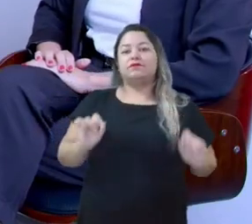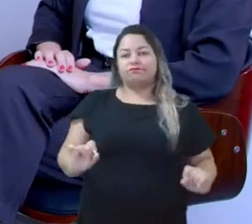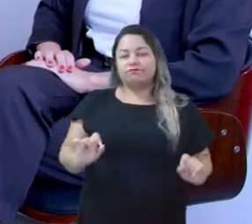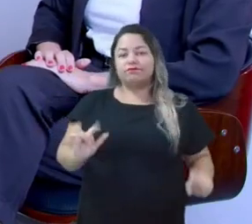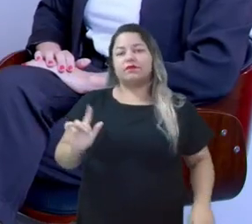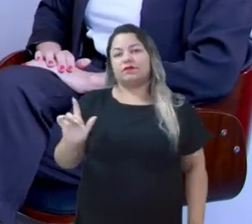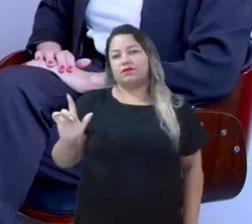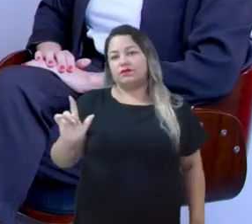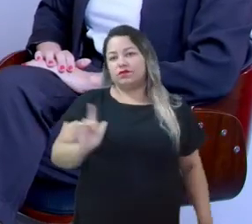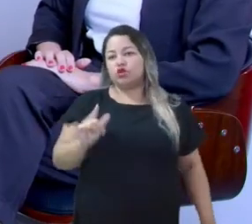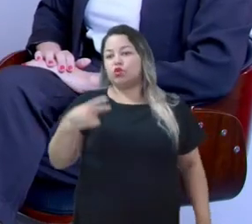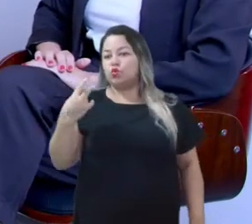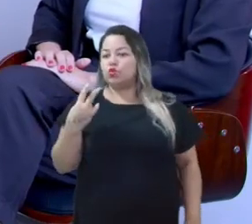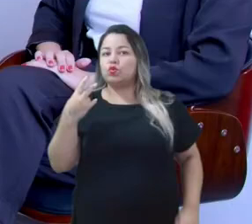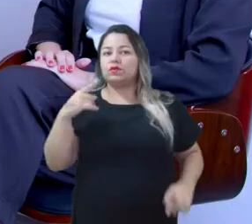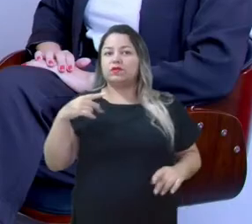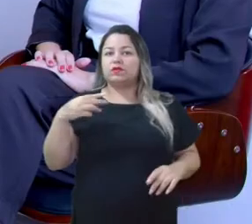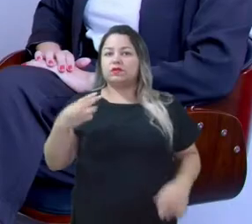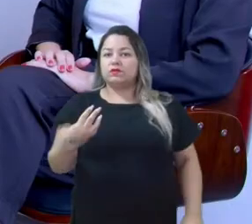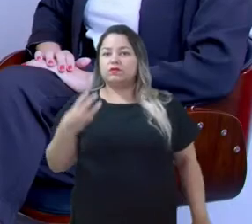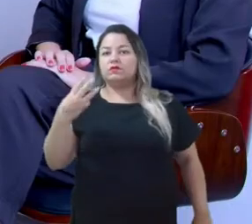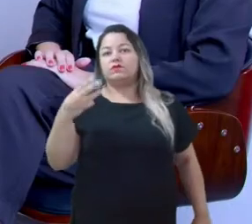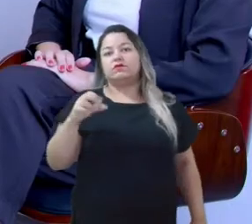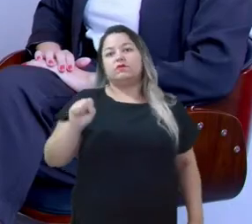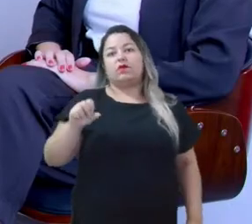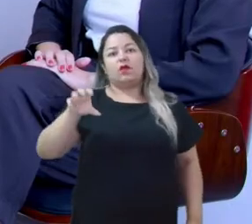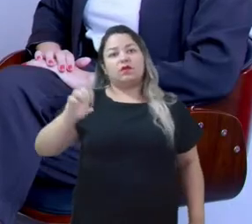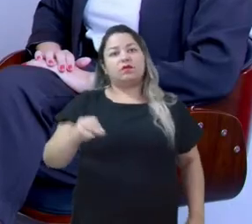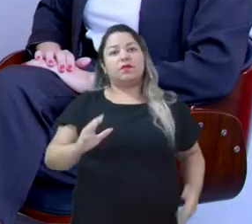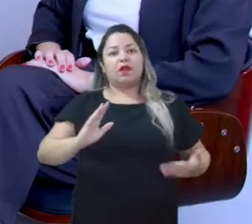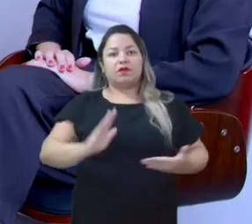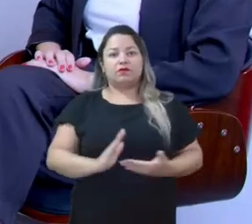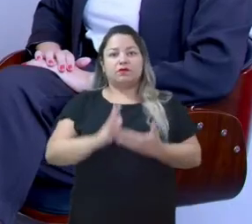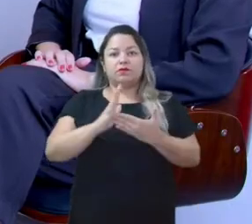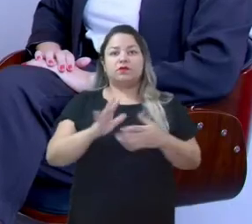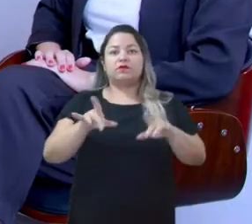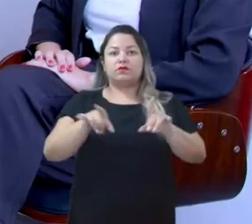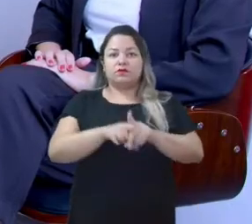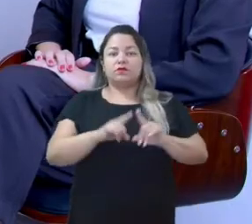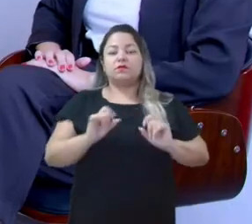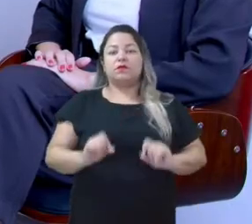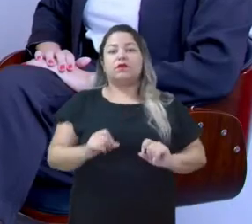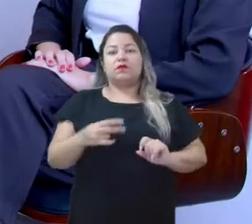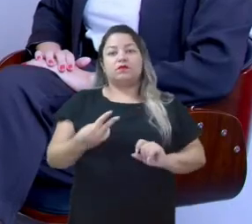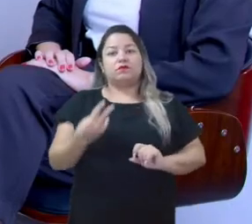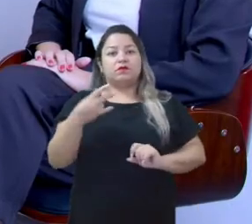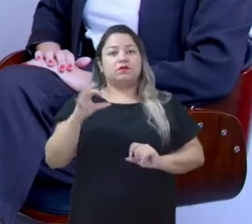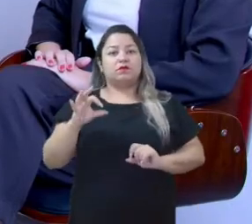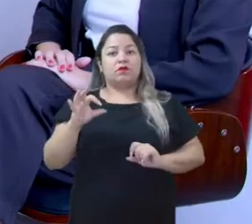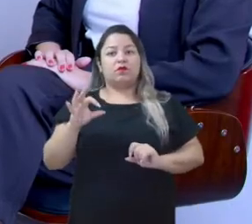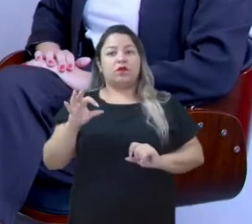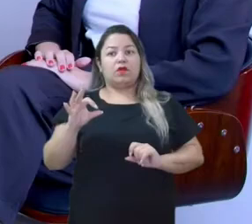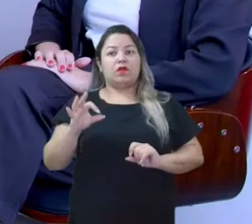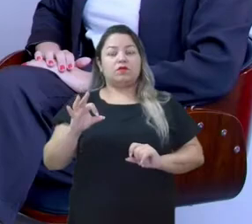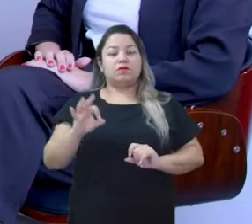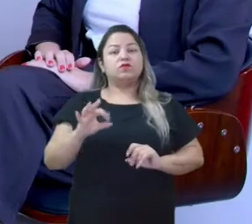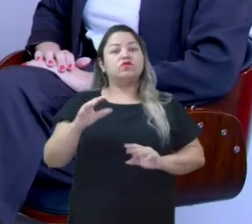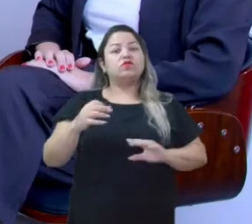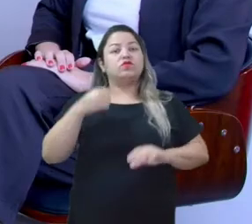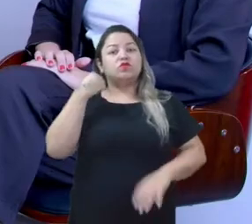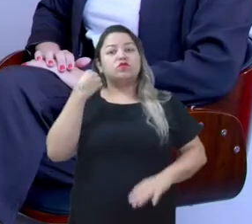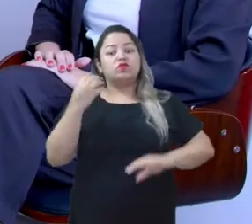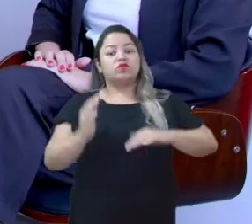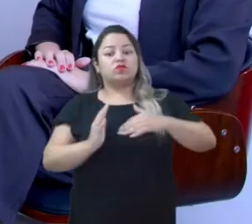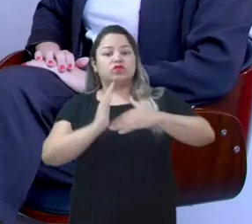turnos, 2/3, 308 votos na Câmara e depois também 2/3 de votação no Senado.